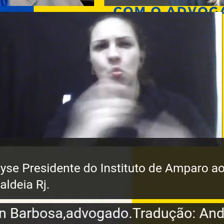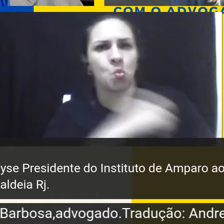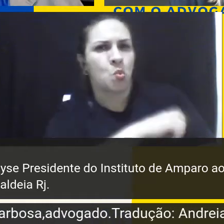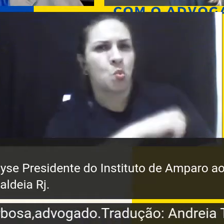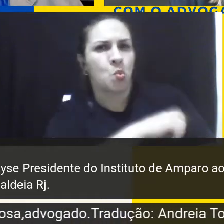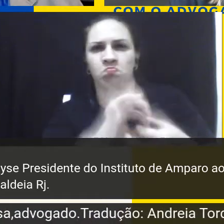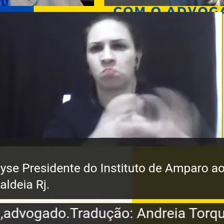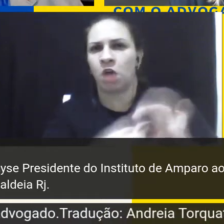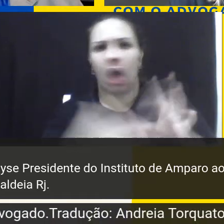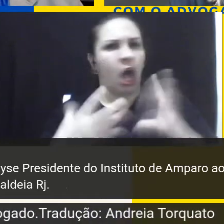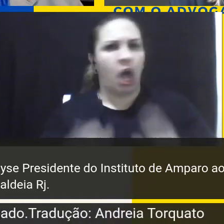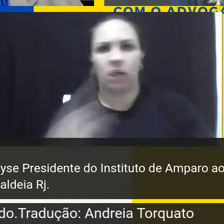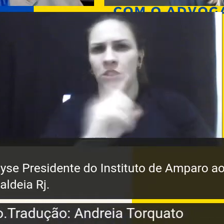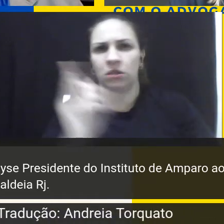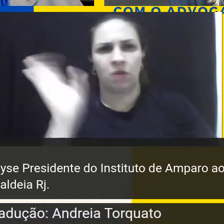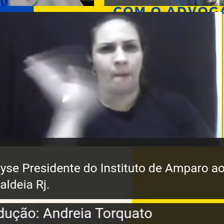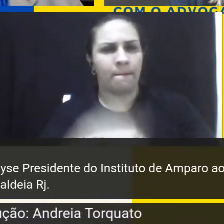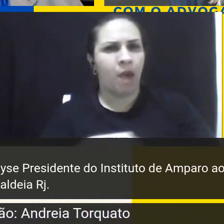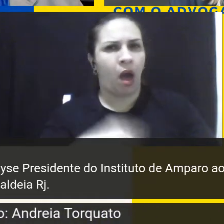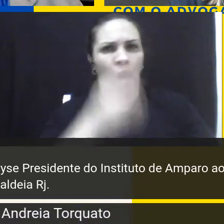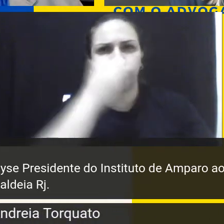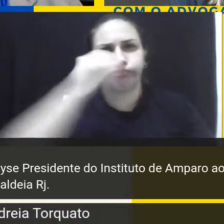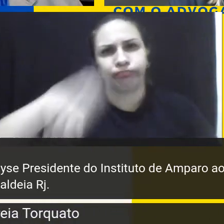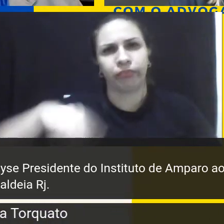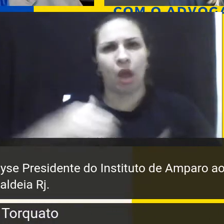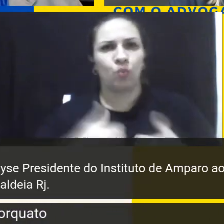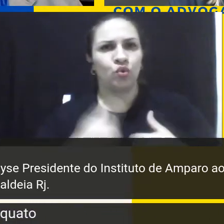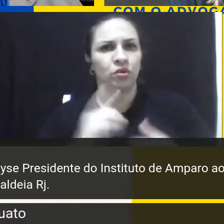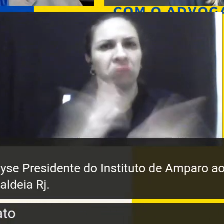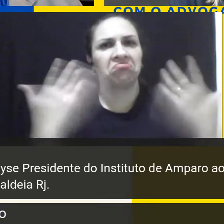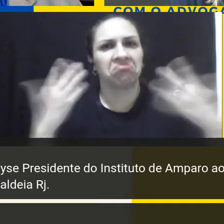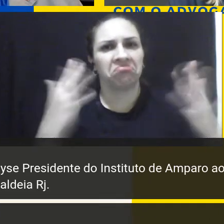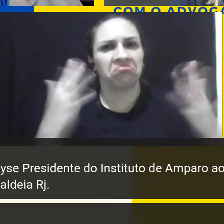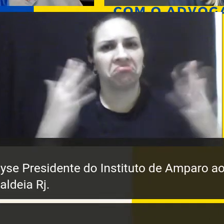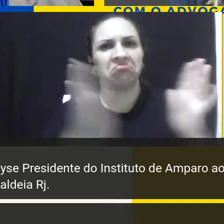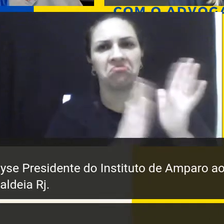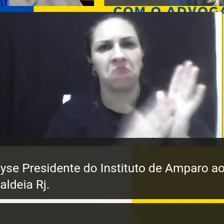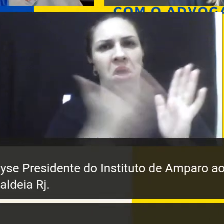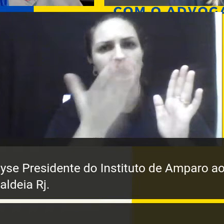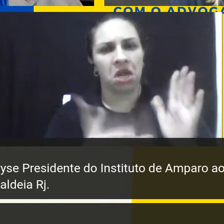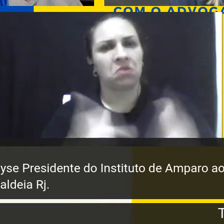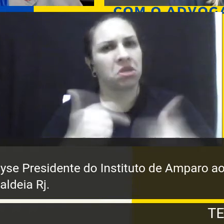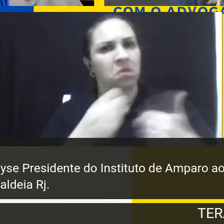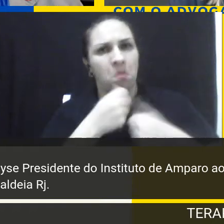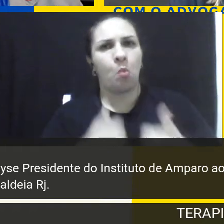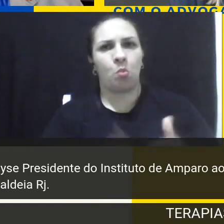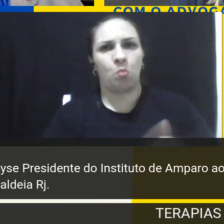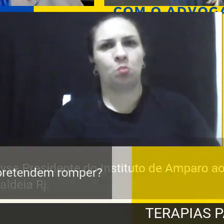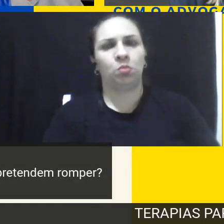aceita quem maltrata o autista. Então, parabéns, Deise, você realmente tem um grande trabalho lá.